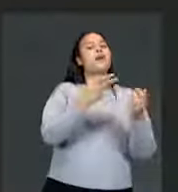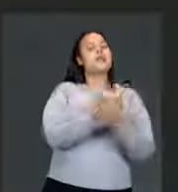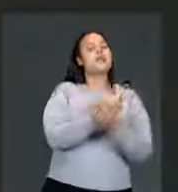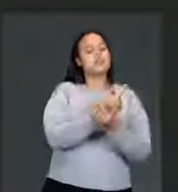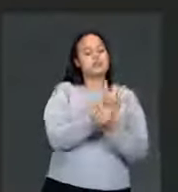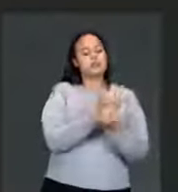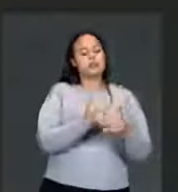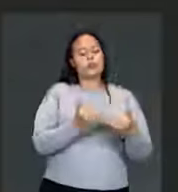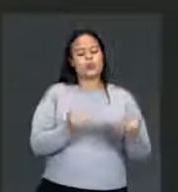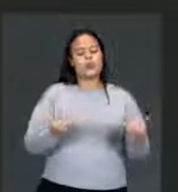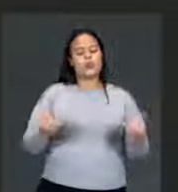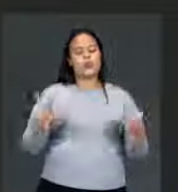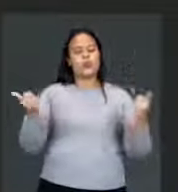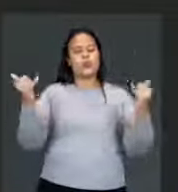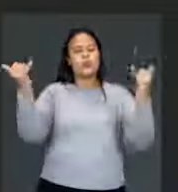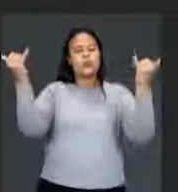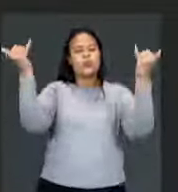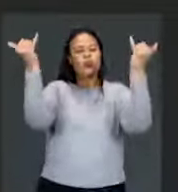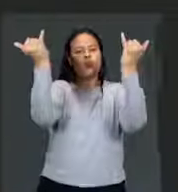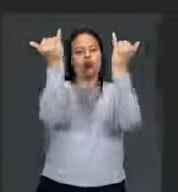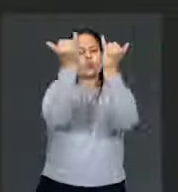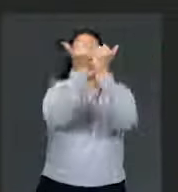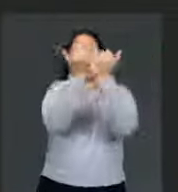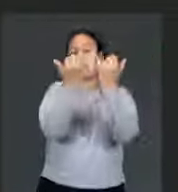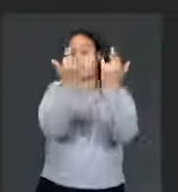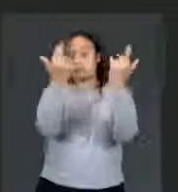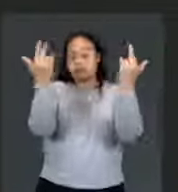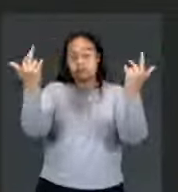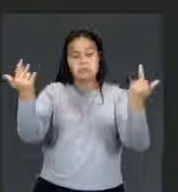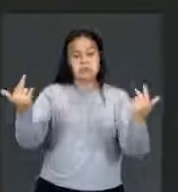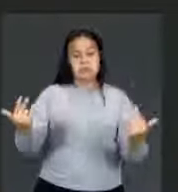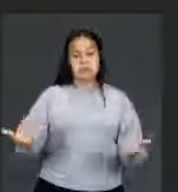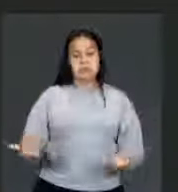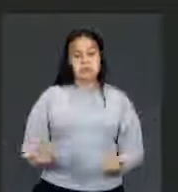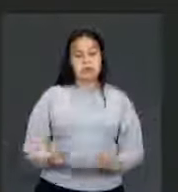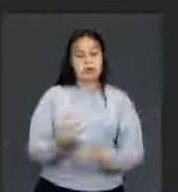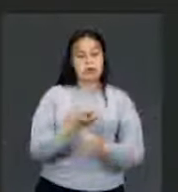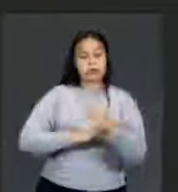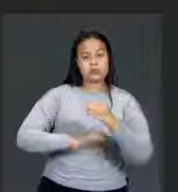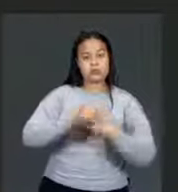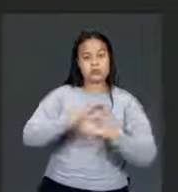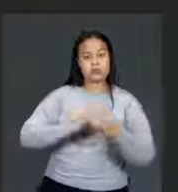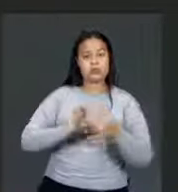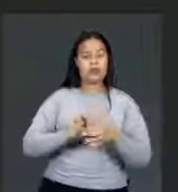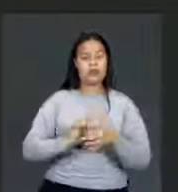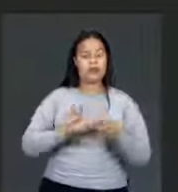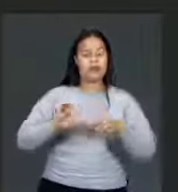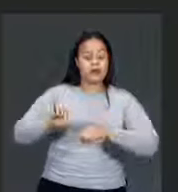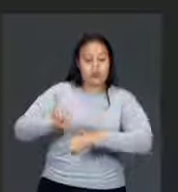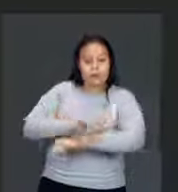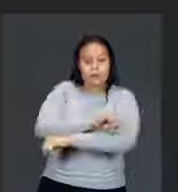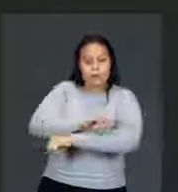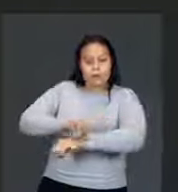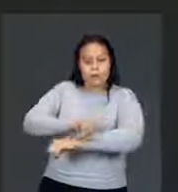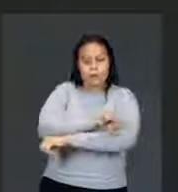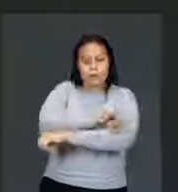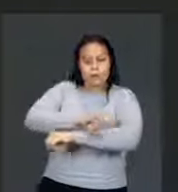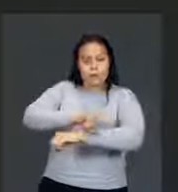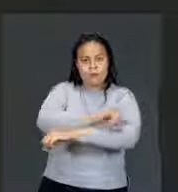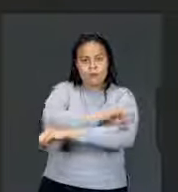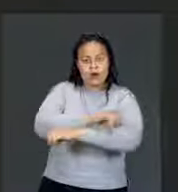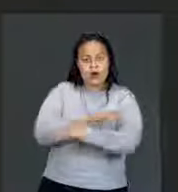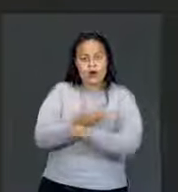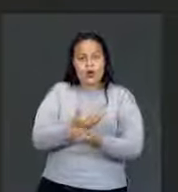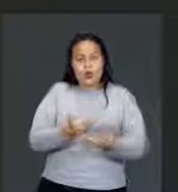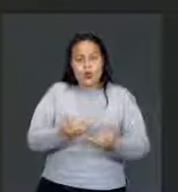corrente vai ter o mesmo sentido no movimento dos elétrons livres no fio condutor. A corrente